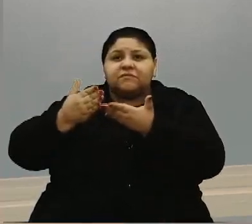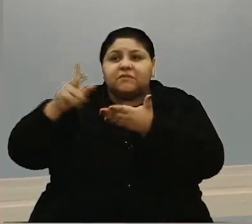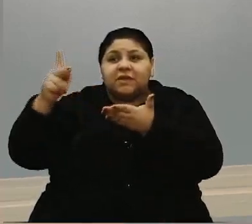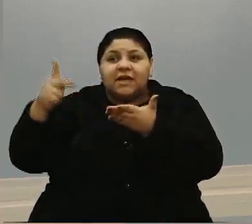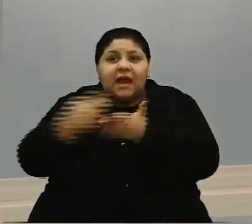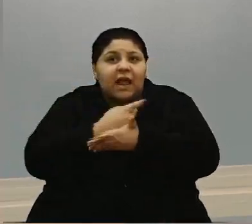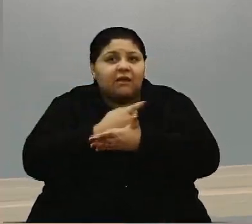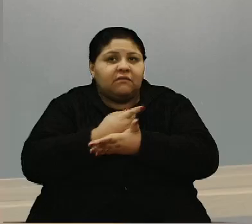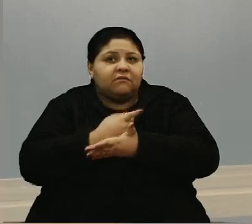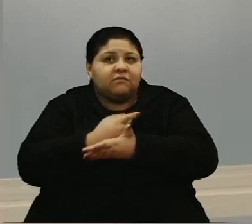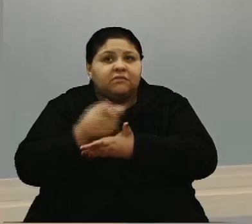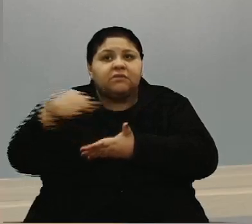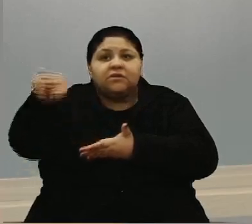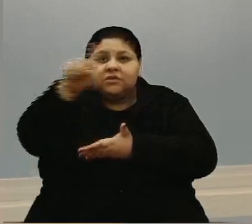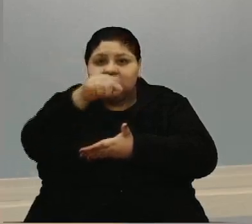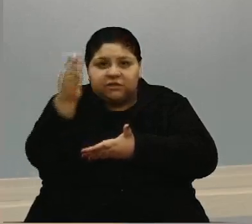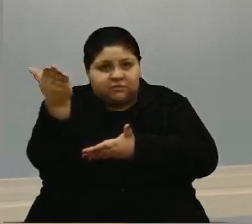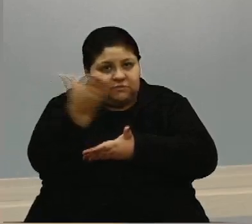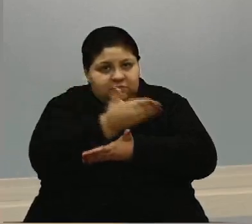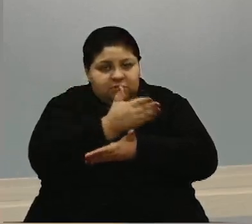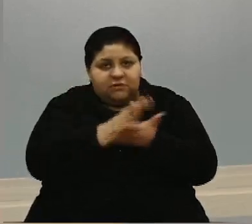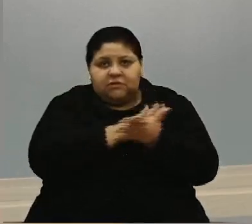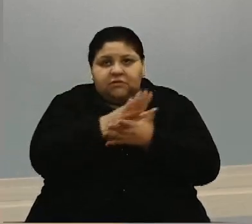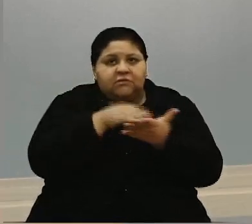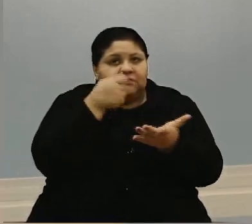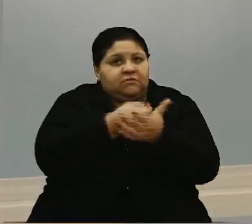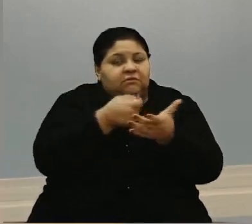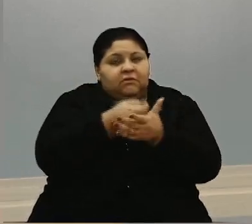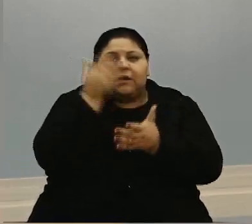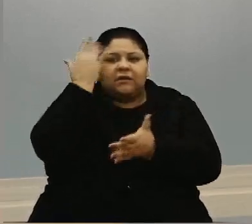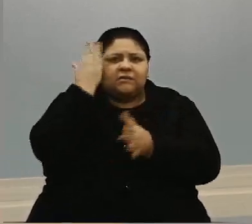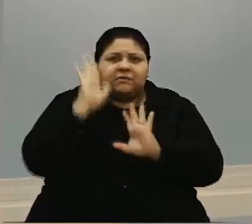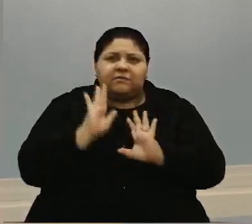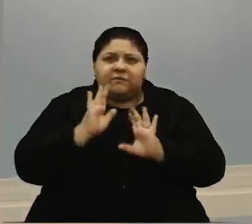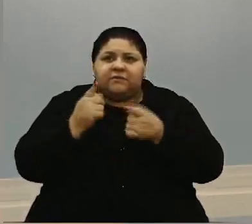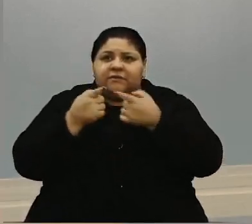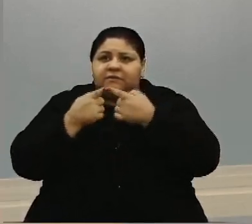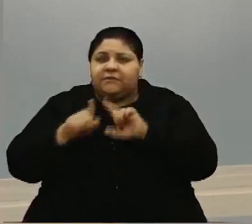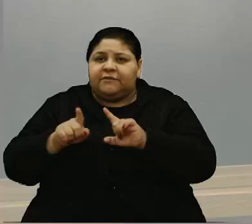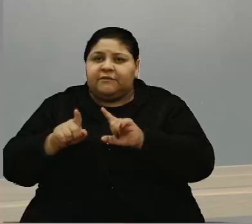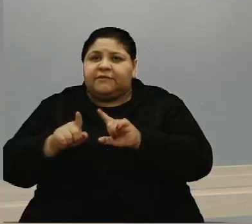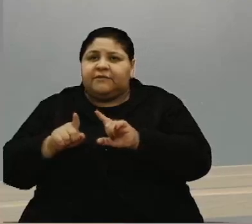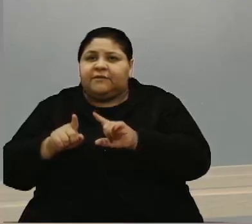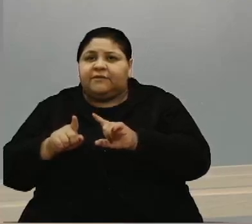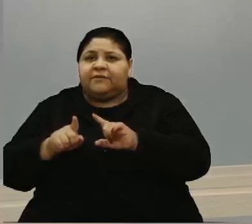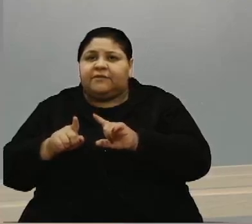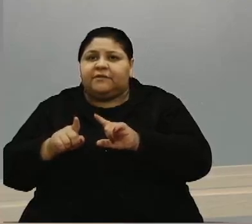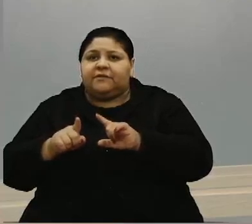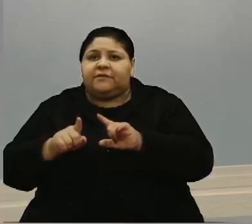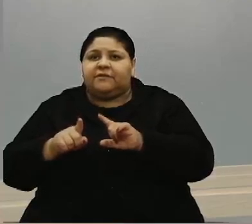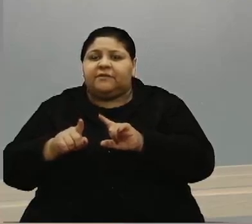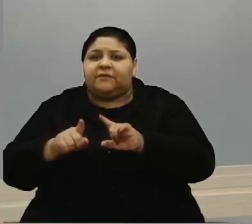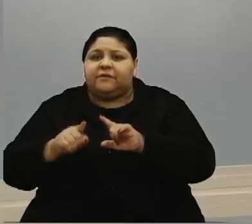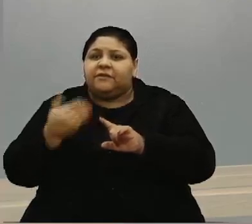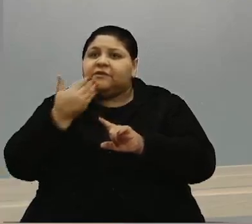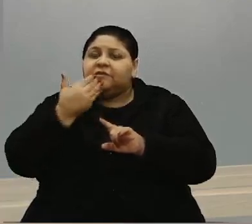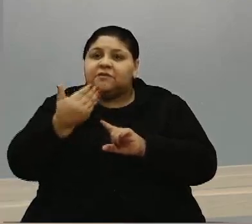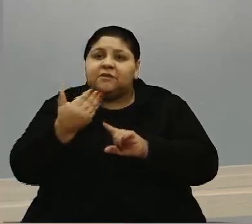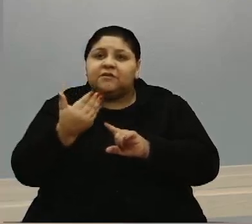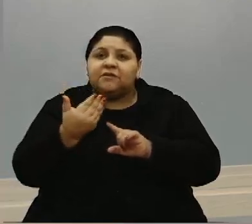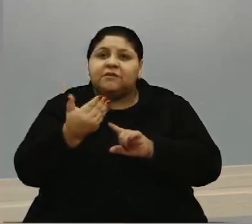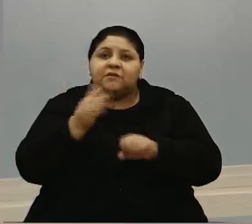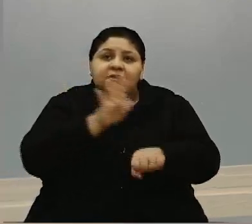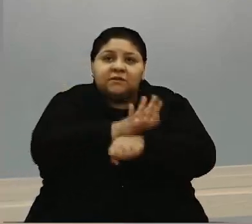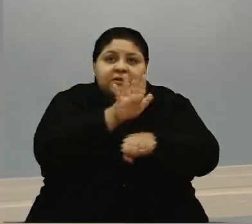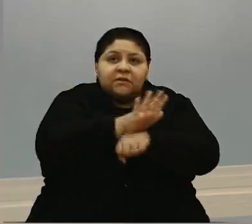errada. Gente, ninguém é obrigado a saber disso. Mas recurso extraordinário é um recurso que eu